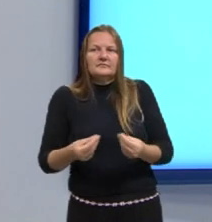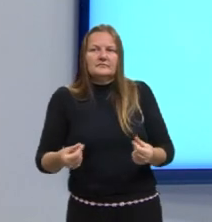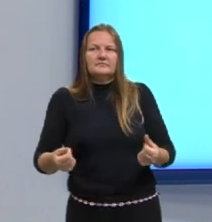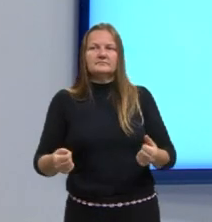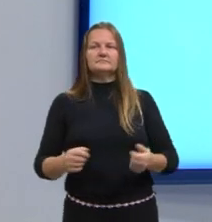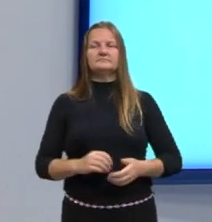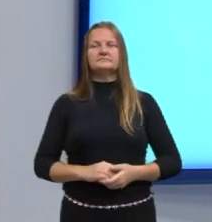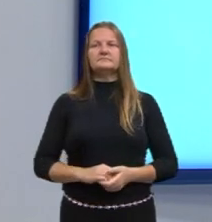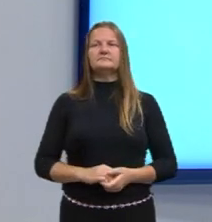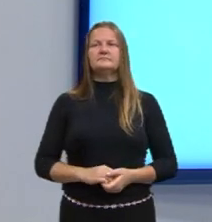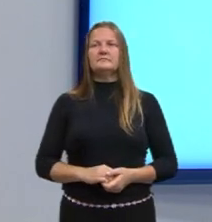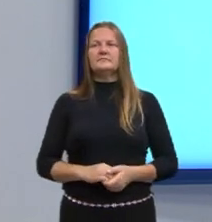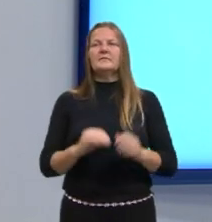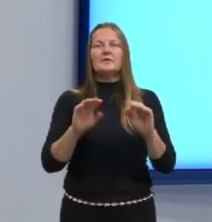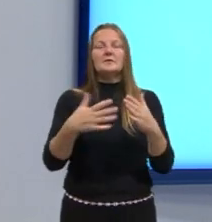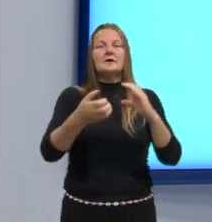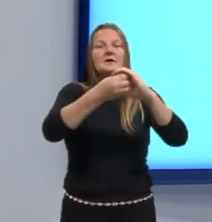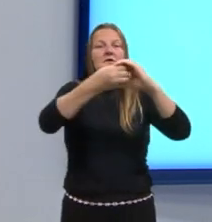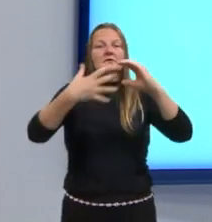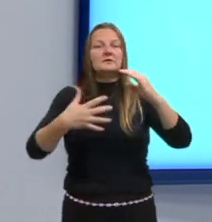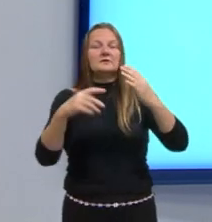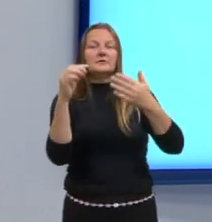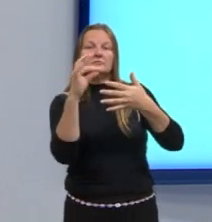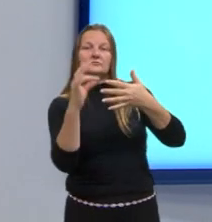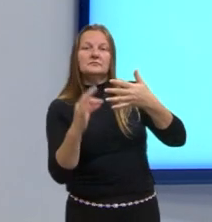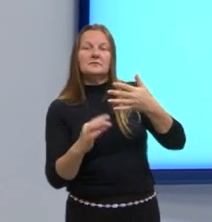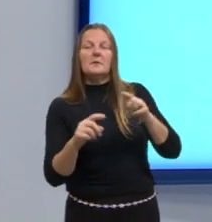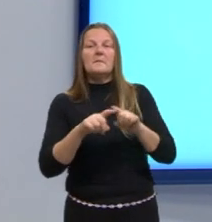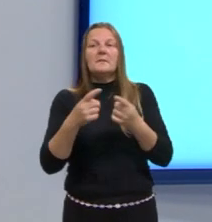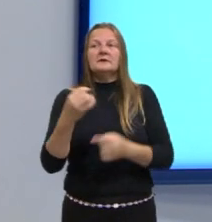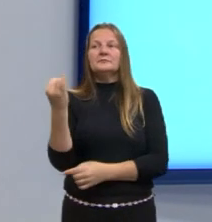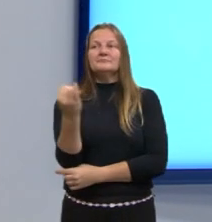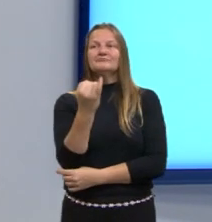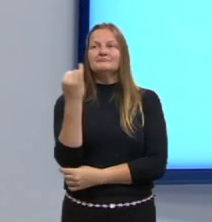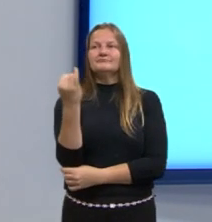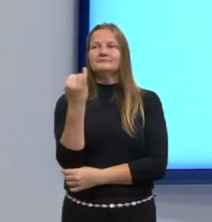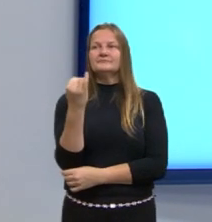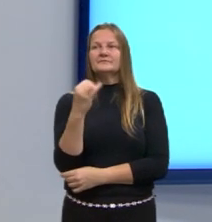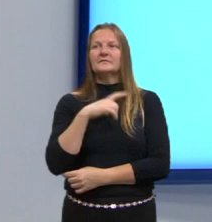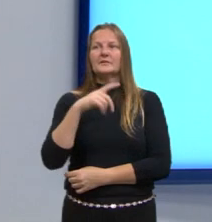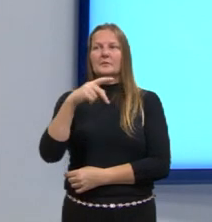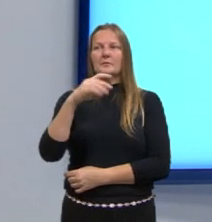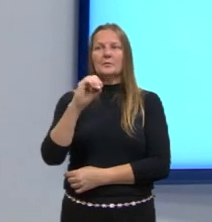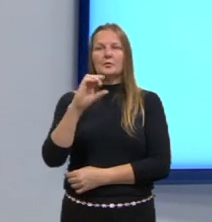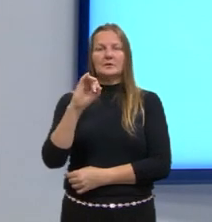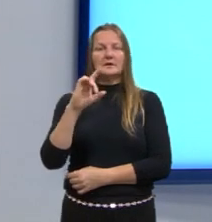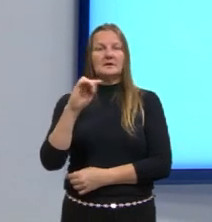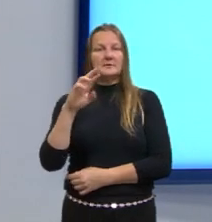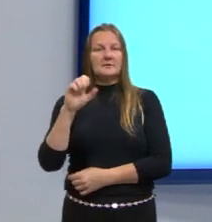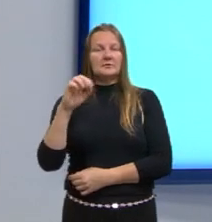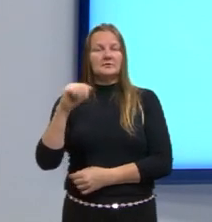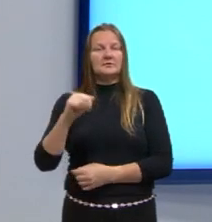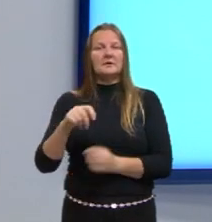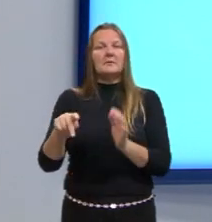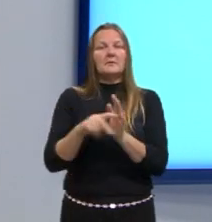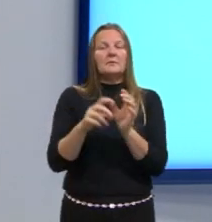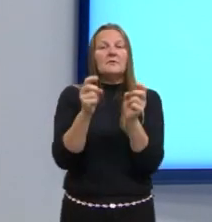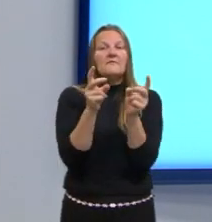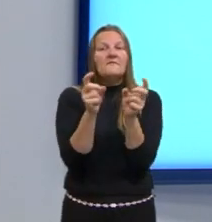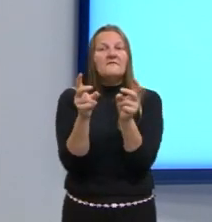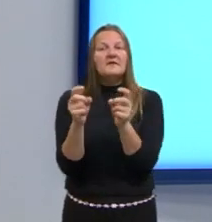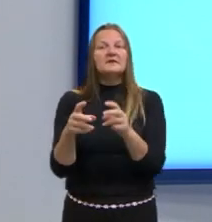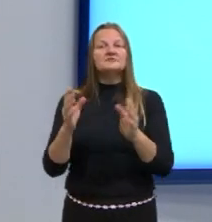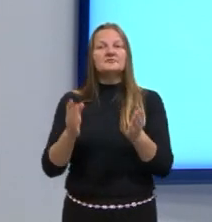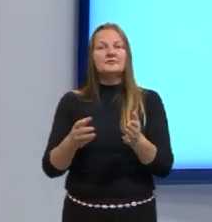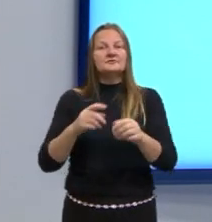Então essas são as fontes mas o ideal mesmo é que os polímeros né o que vem de hoje na hora